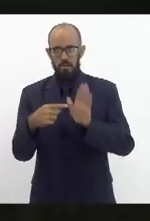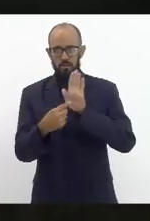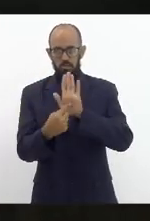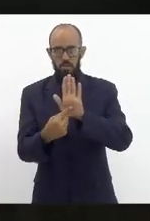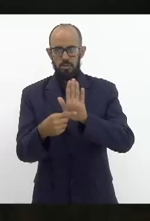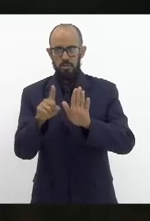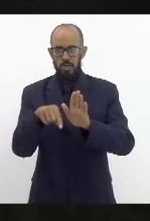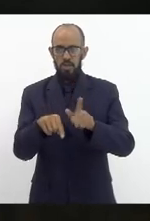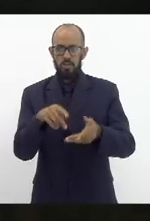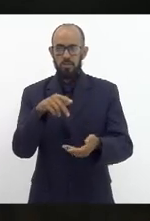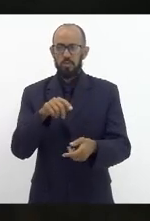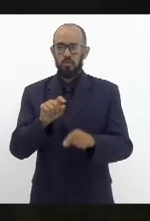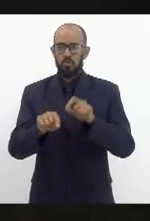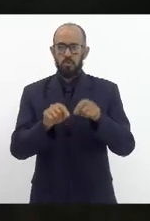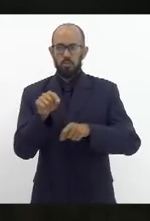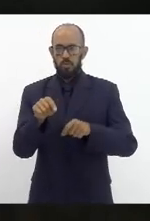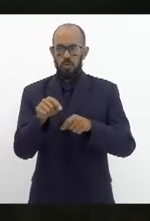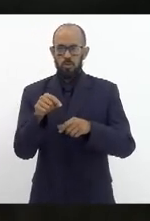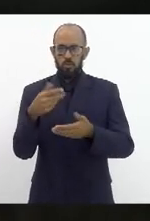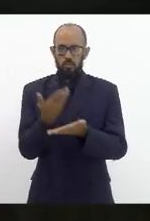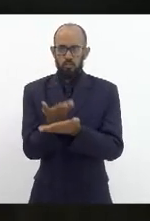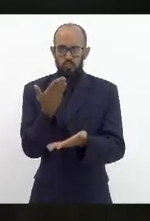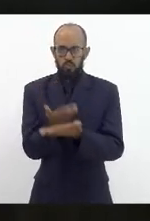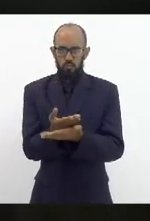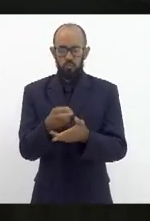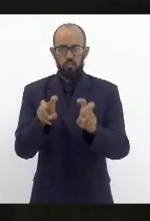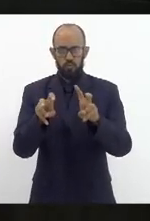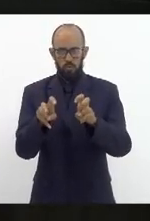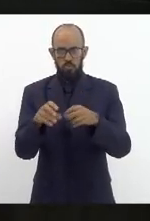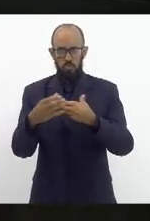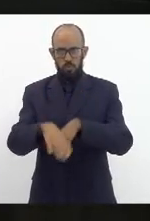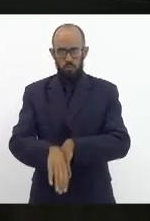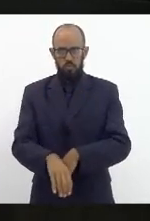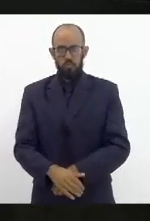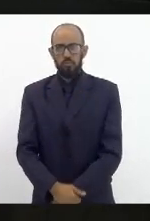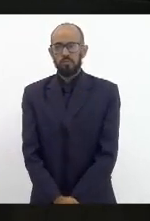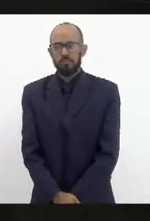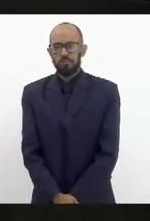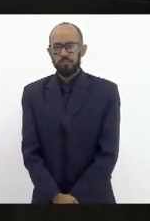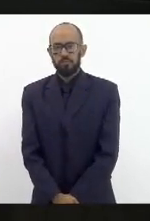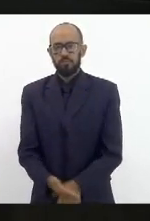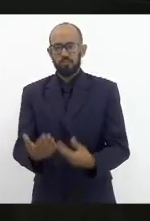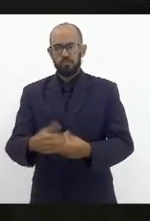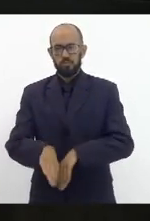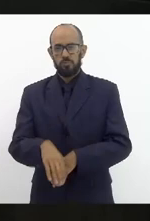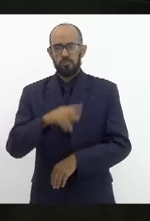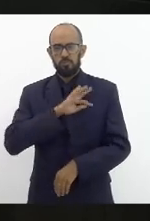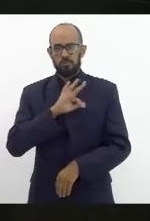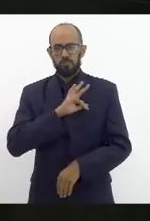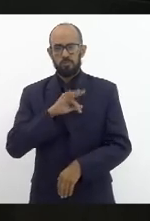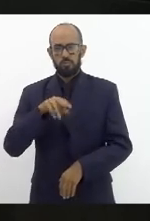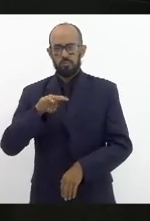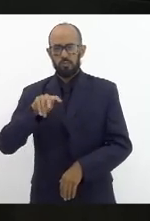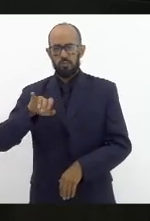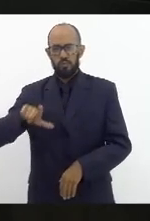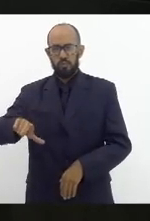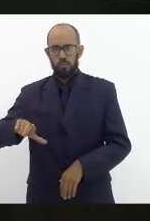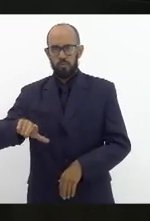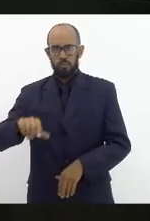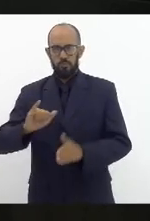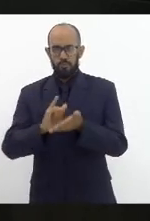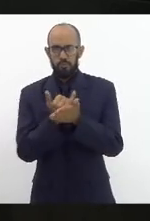justamente um estudo aqui sobre o concurso. Concurso da Polícia Civil em 2021, perito criminal,